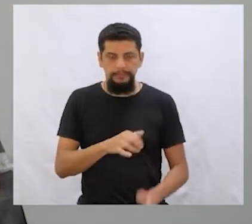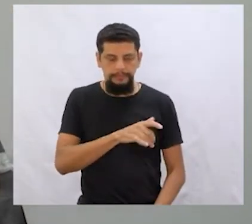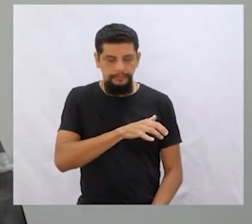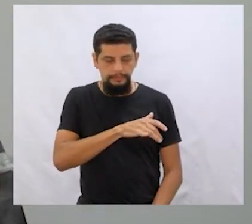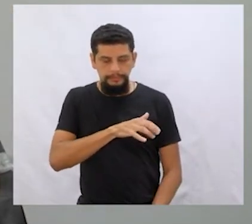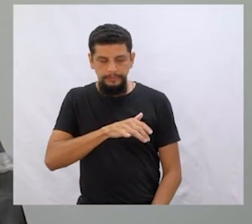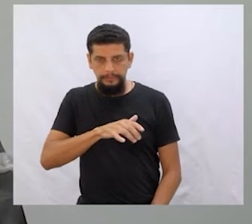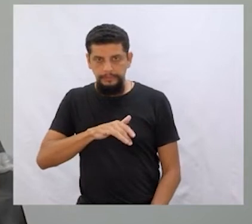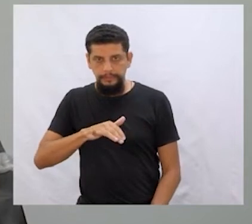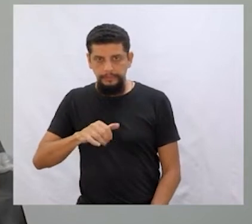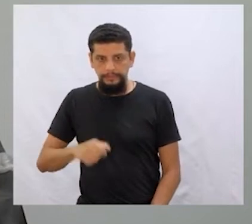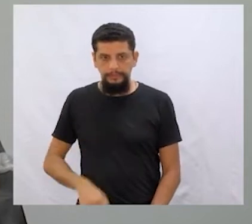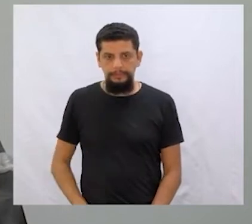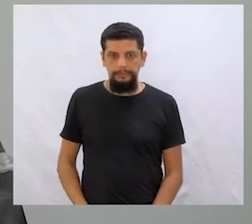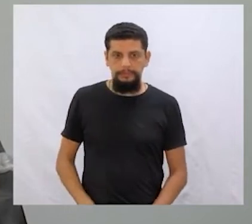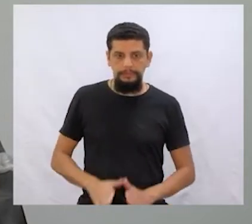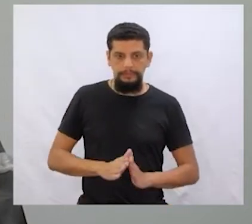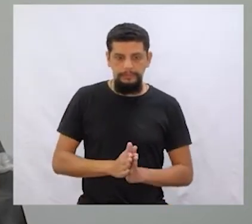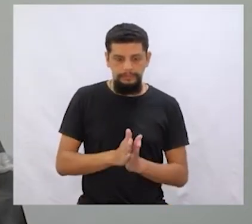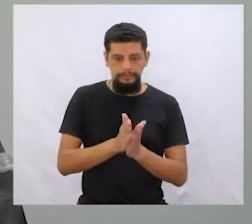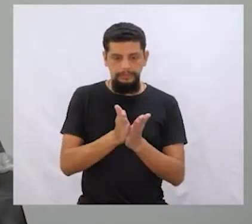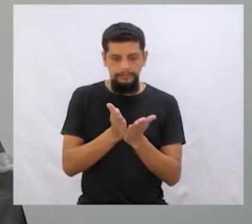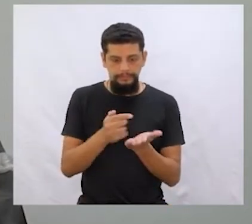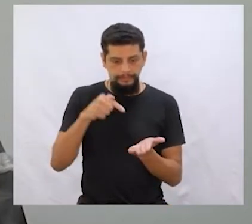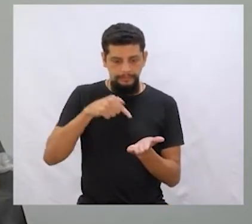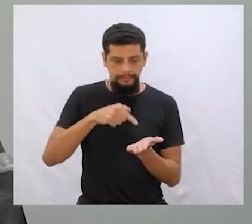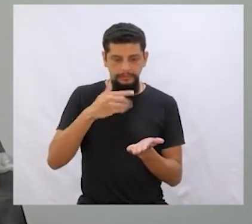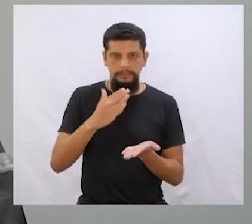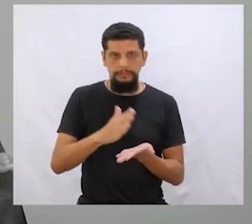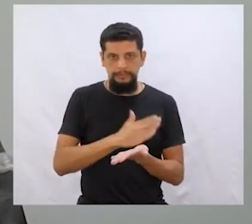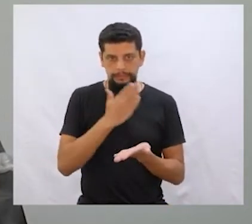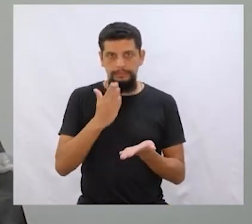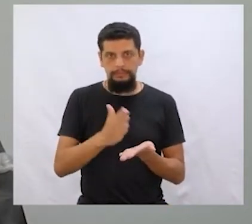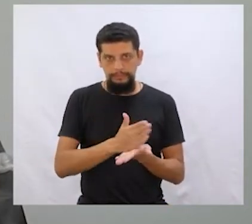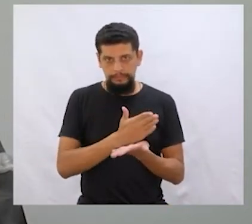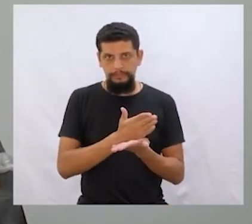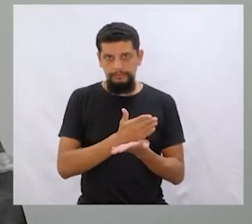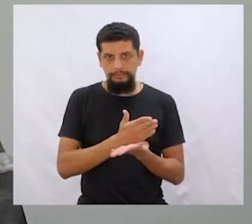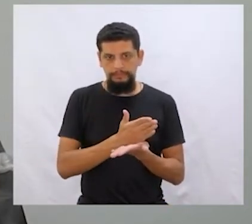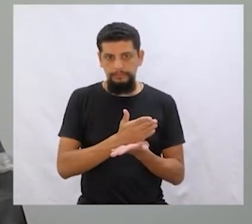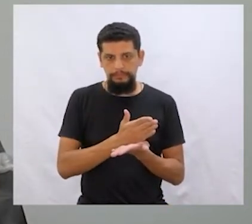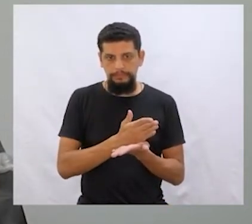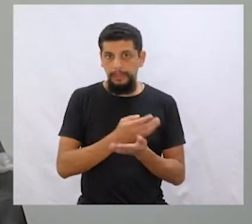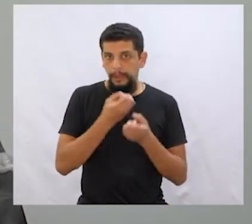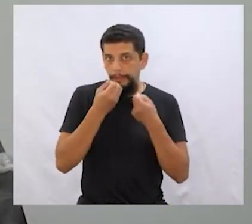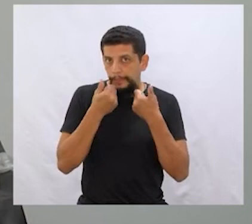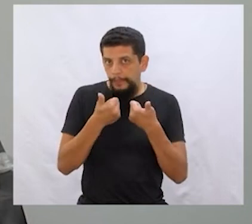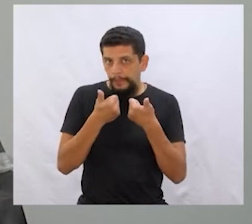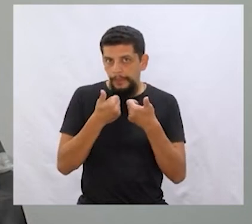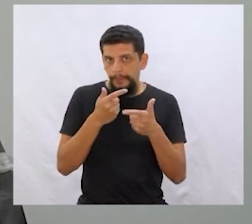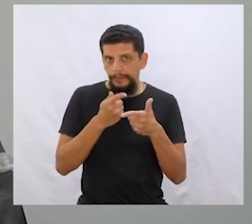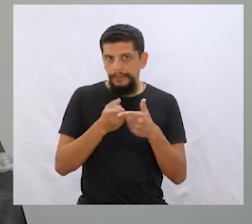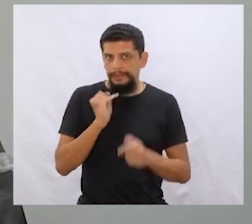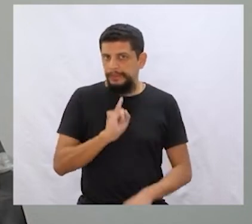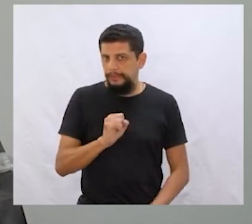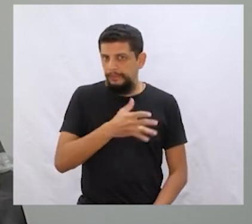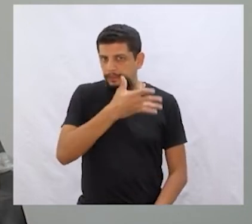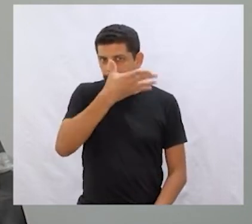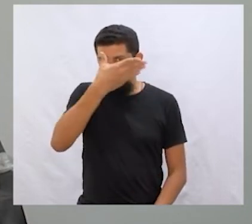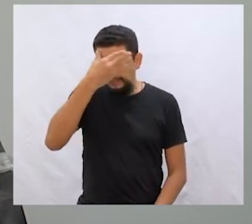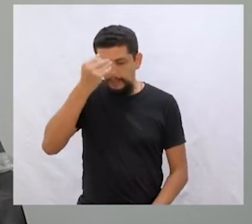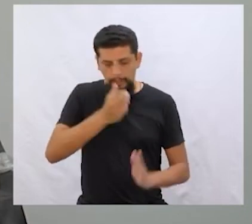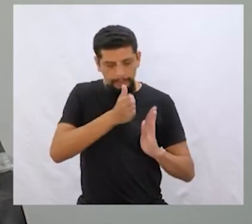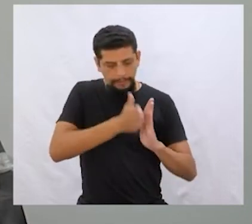nosso alfabeto ficou na primeira página do nosso caderno, né? É bom porque se vocês esquecerem